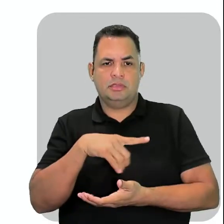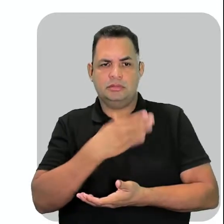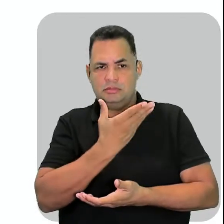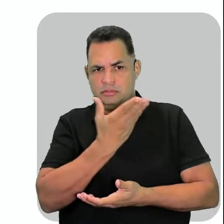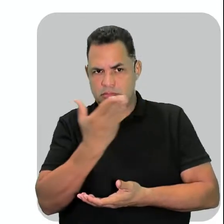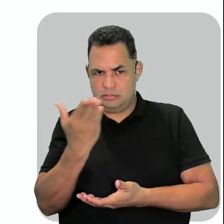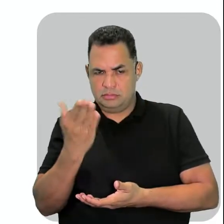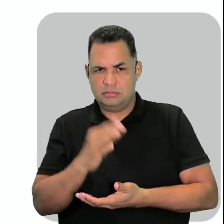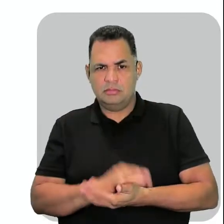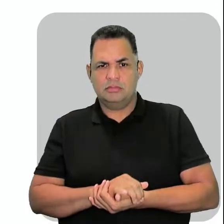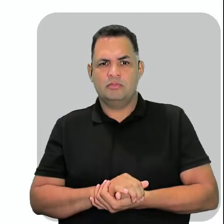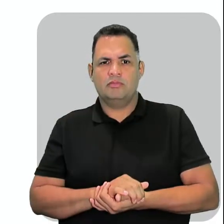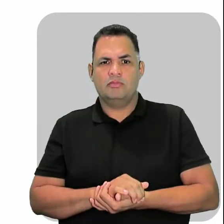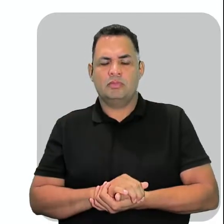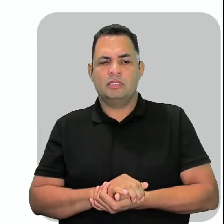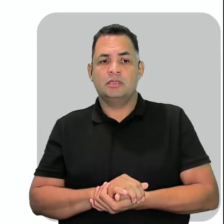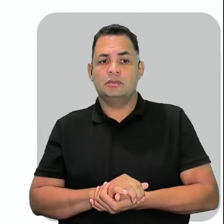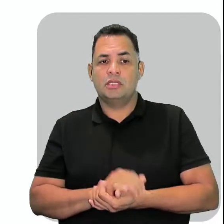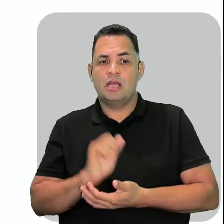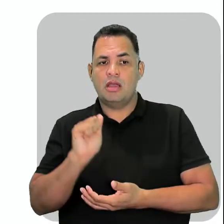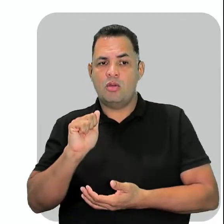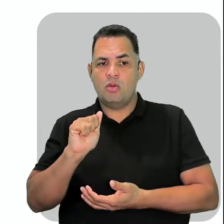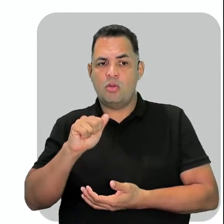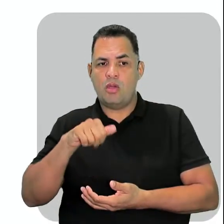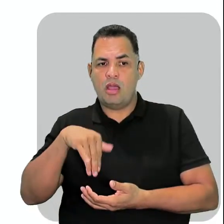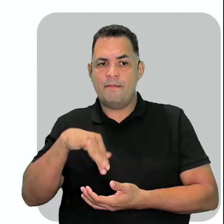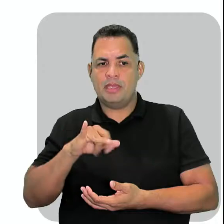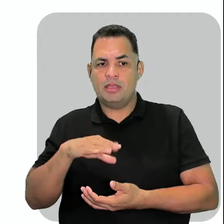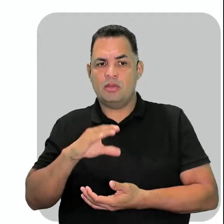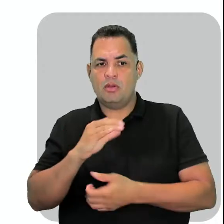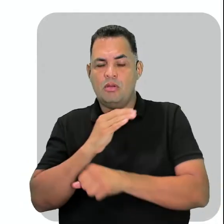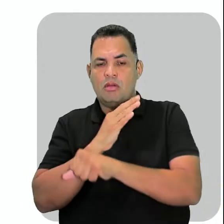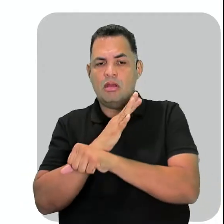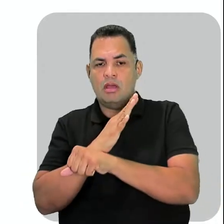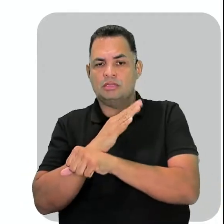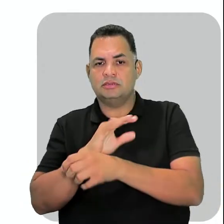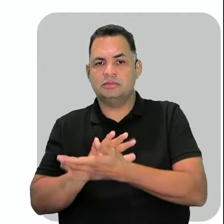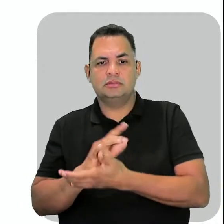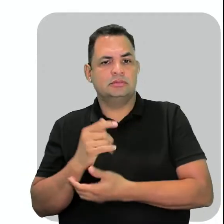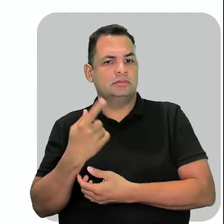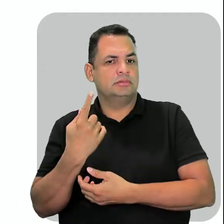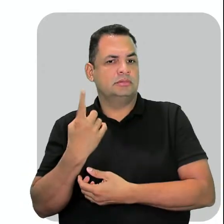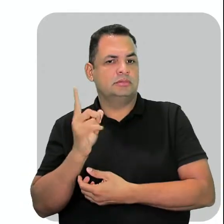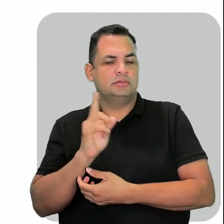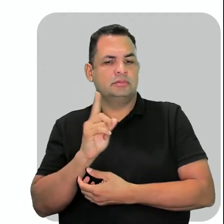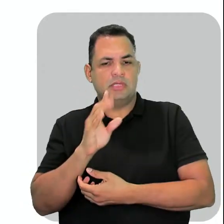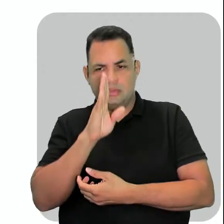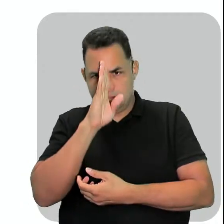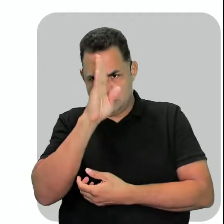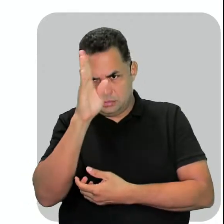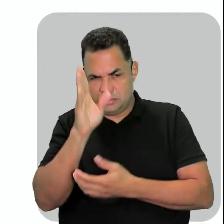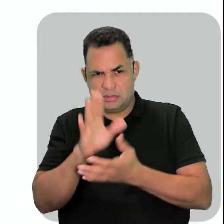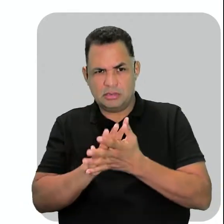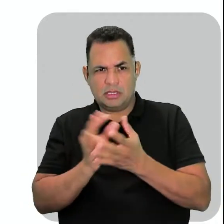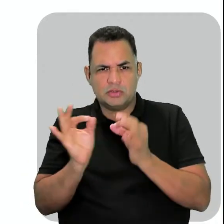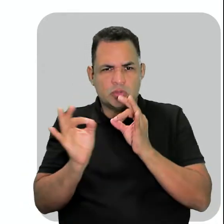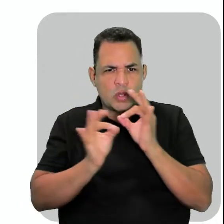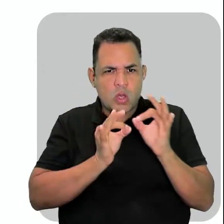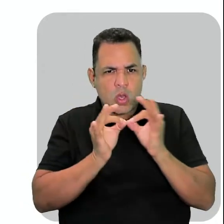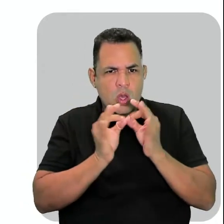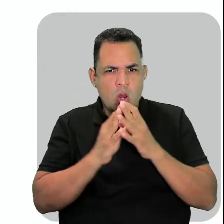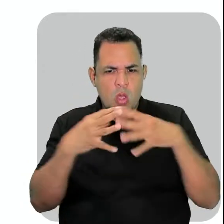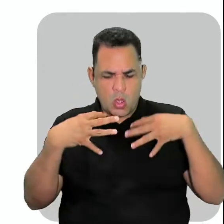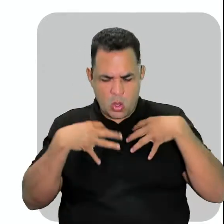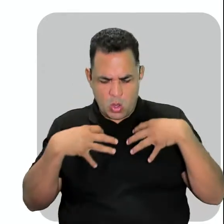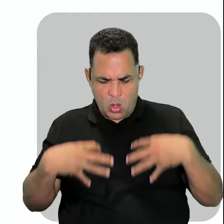aminoácidos. Já os aminoácidos não essenciais são aqueles que são sintetizados pelo organismo